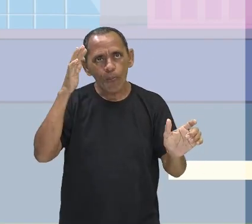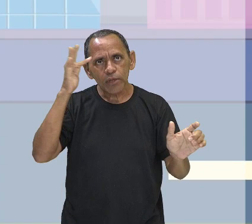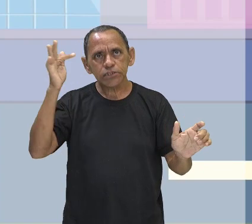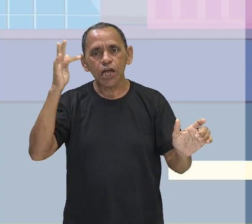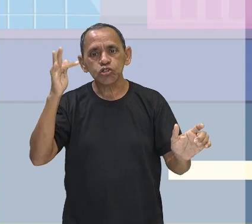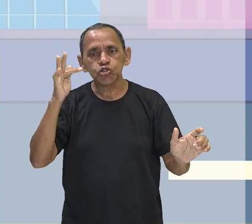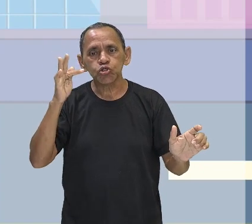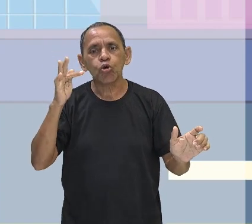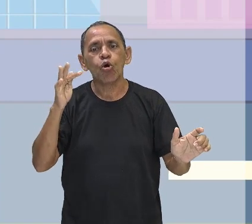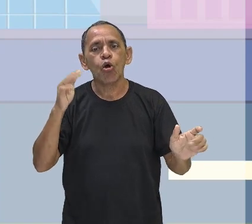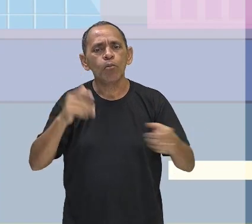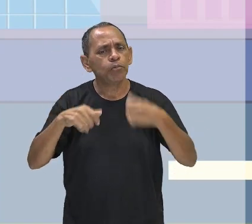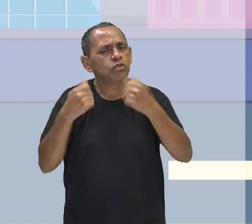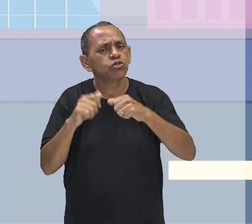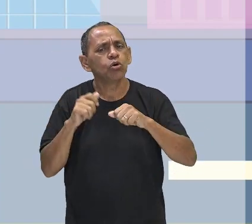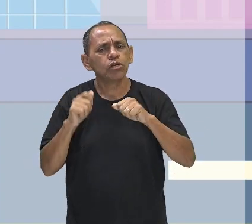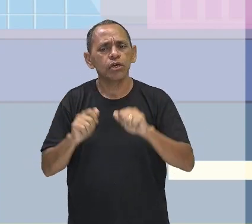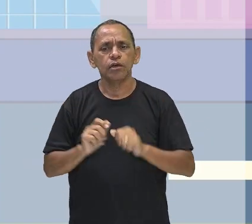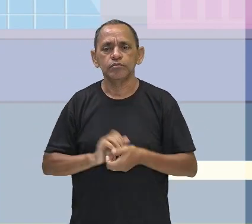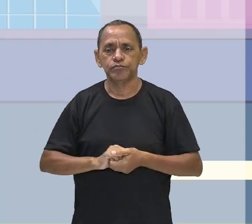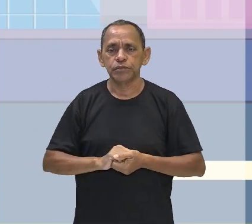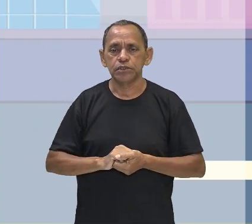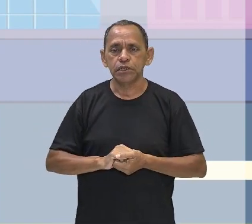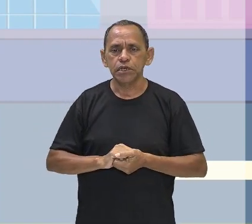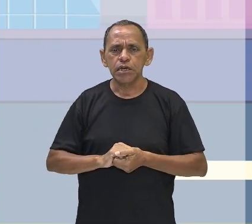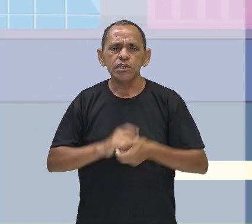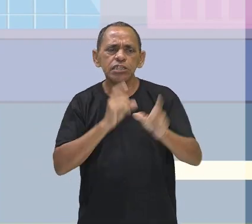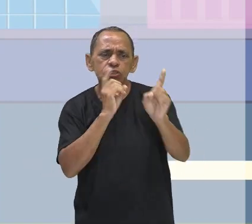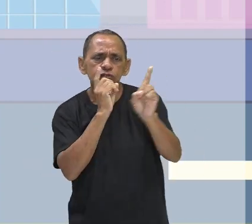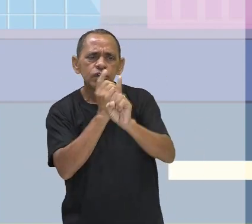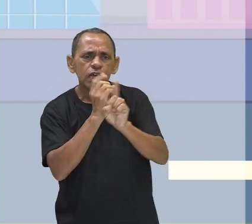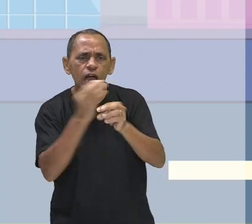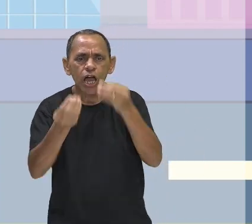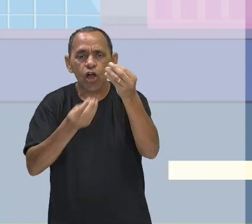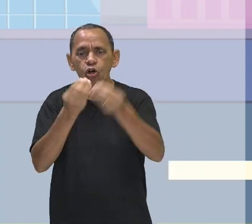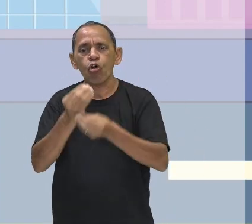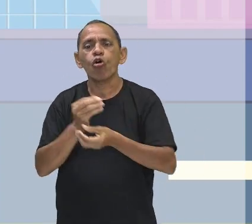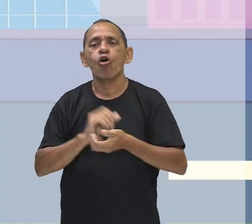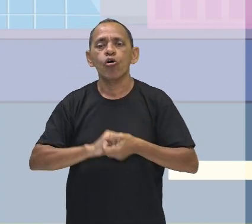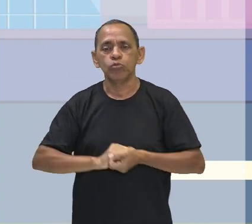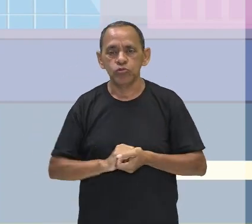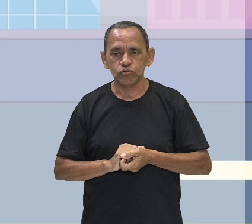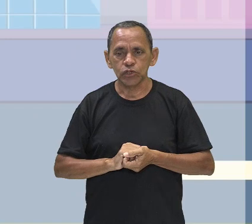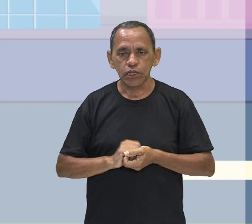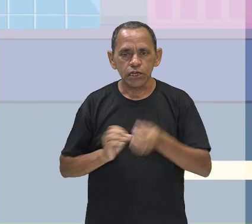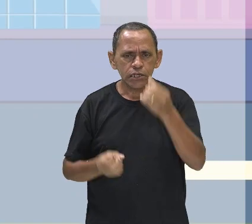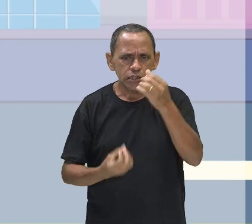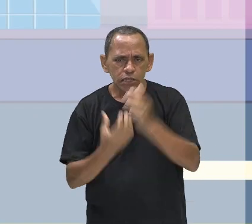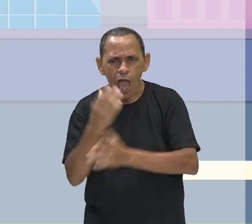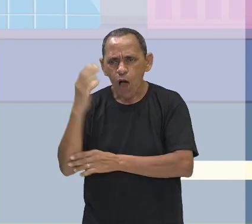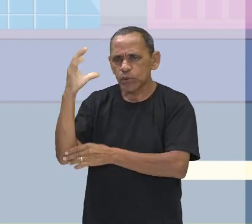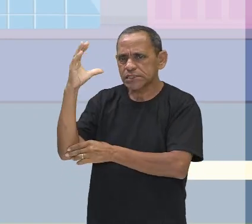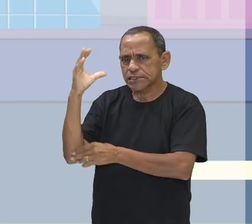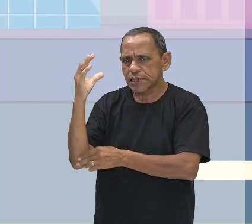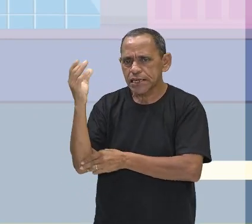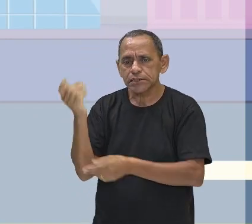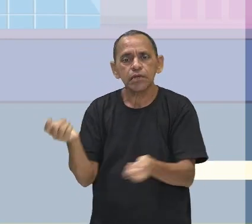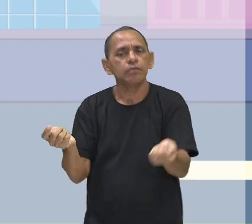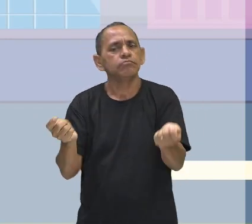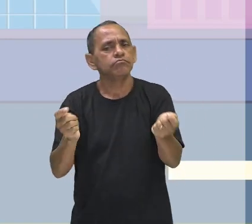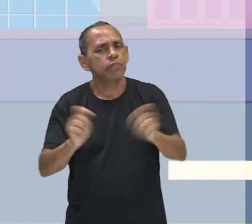vamos nominar, vamos compreender, vamos estabelecer uma ciência que seja capaz de nos